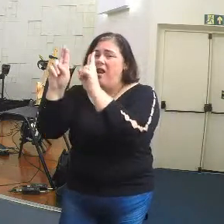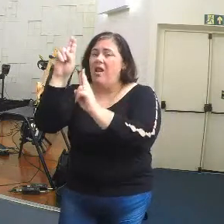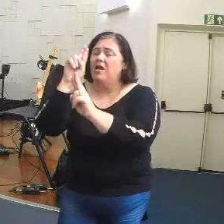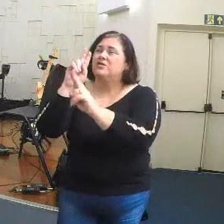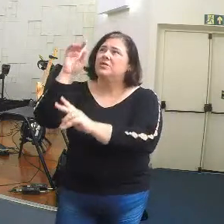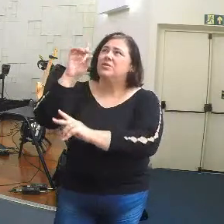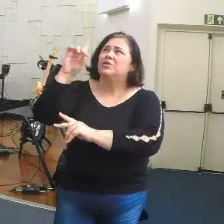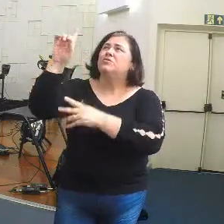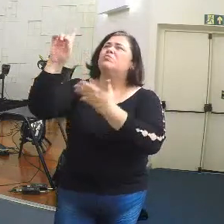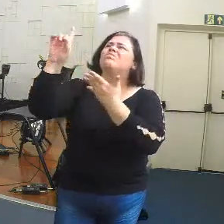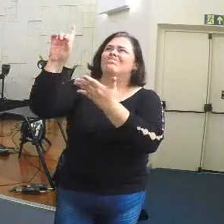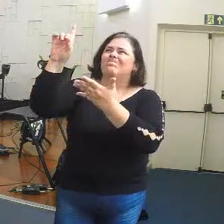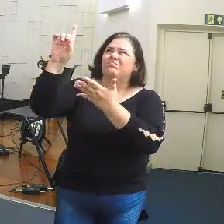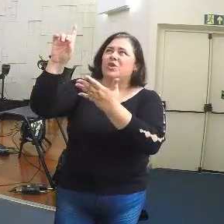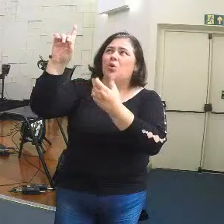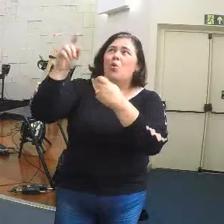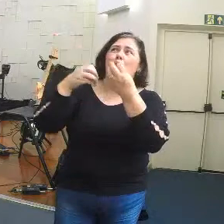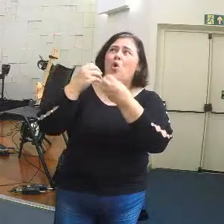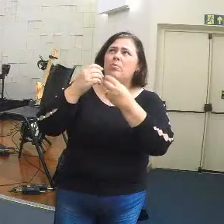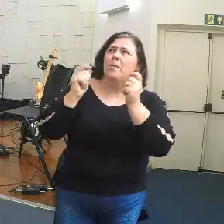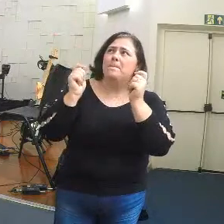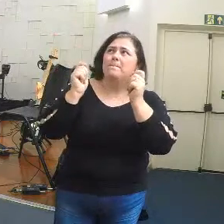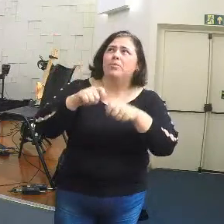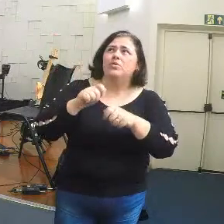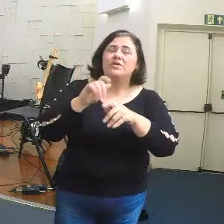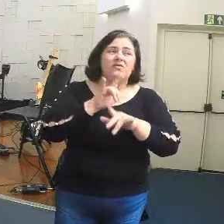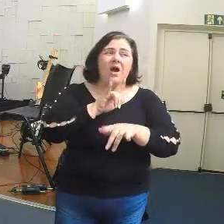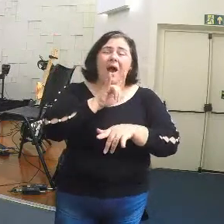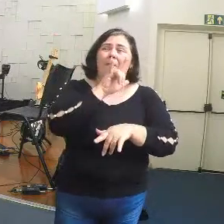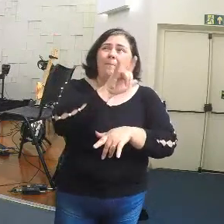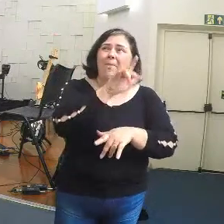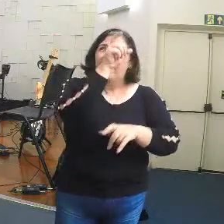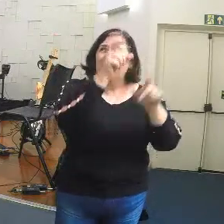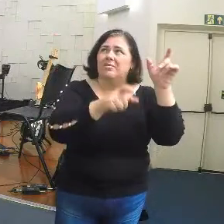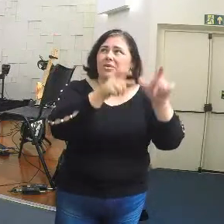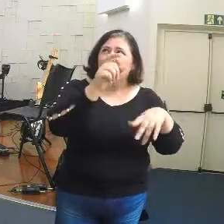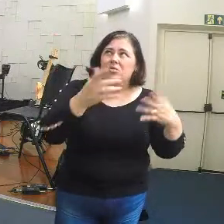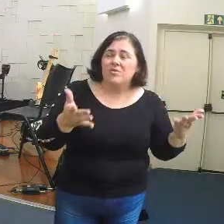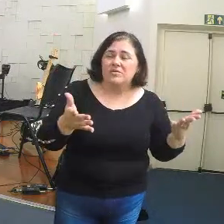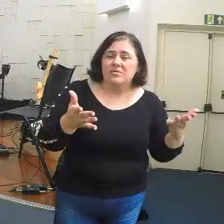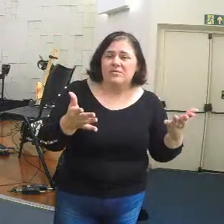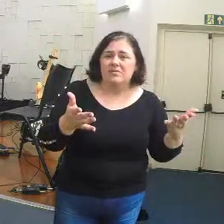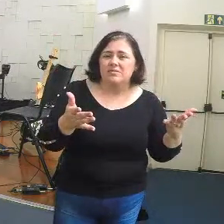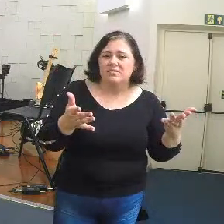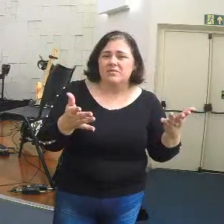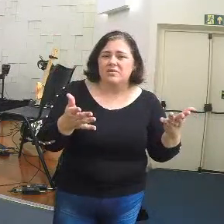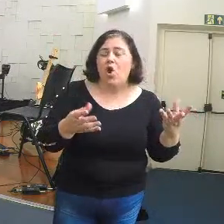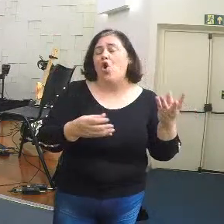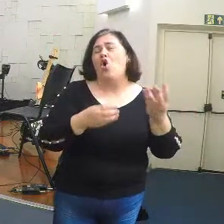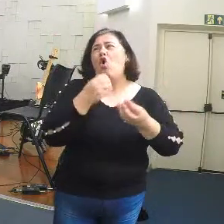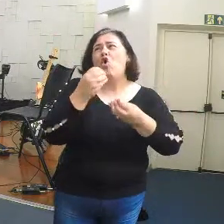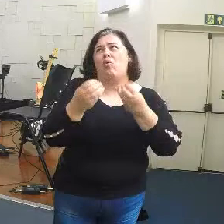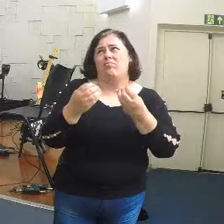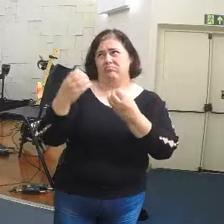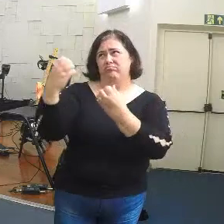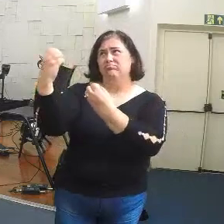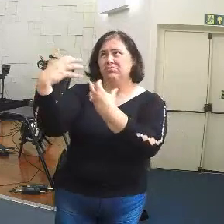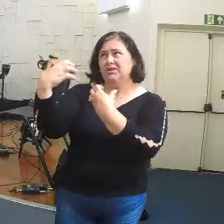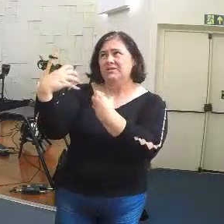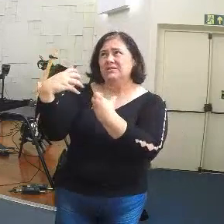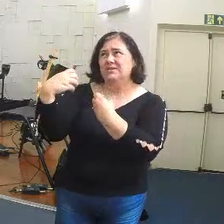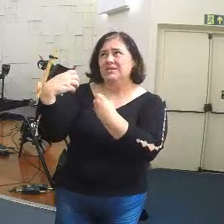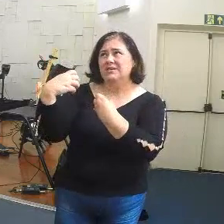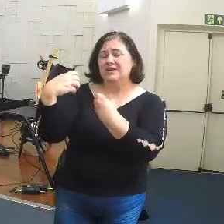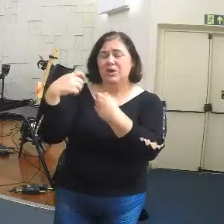hoje eu posso amar mais e melhor? Eu não quero viver separado do Senhor, e o Senhor prometeu que nada